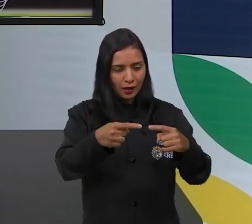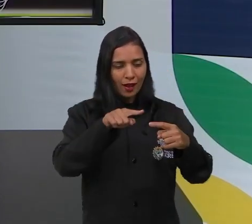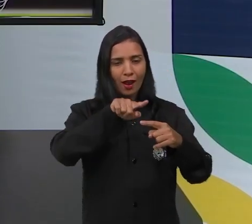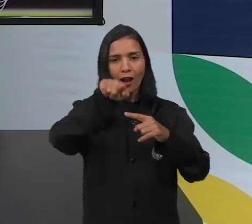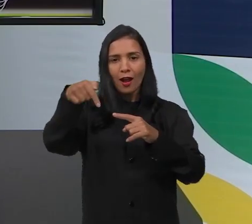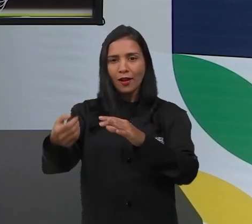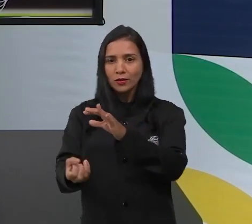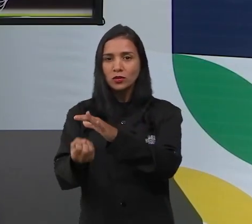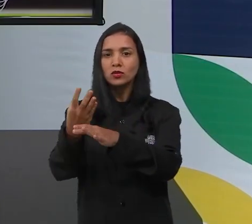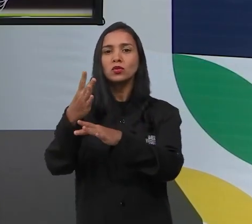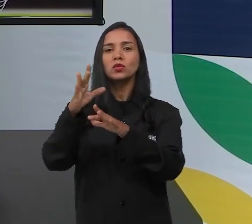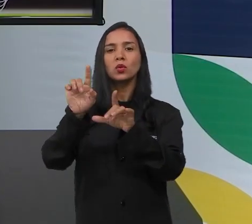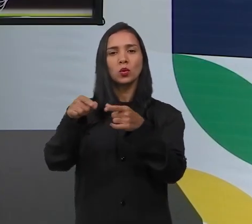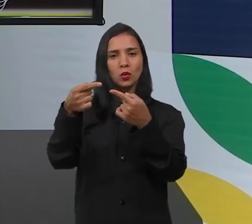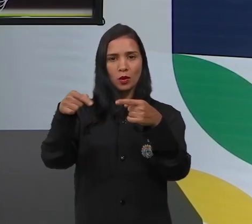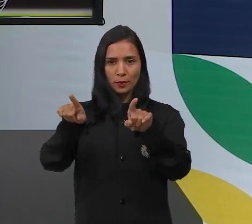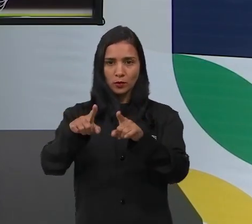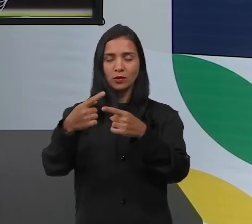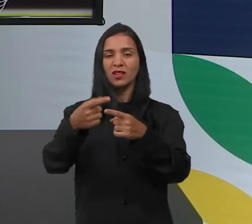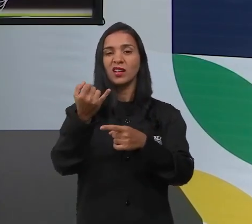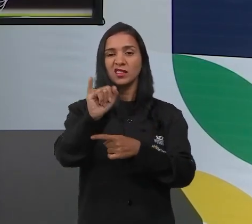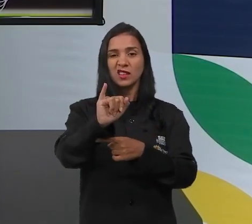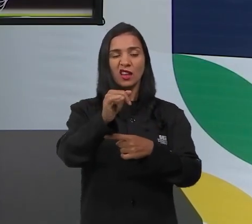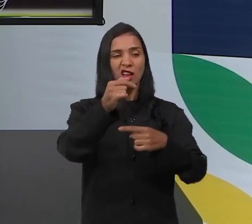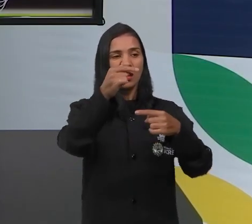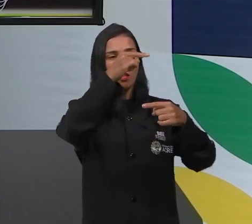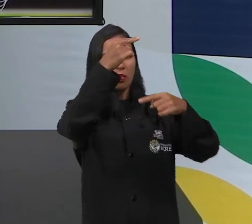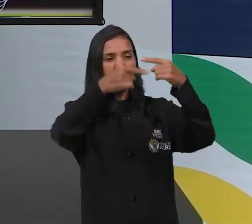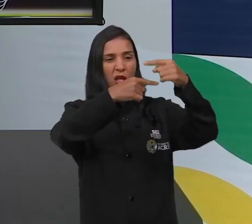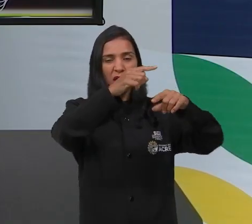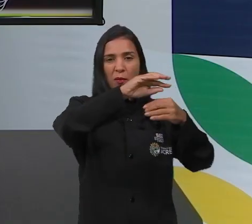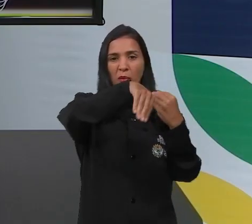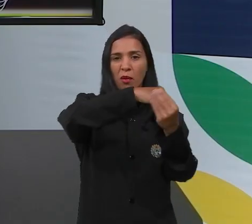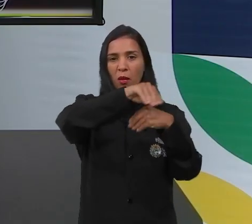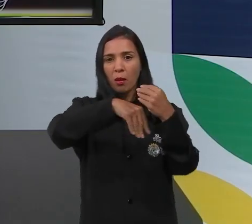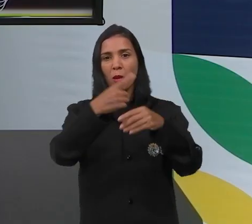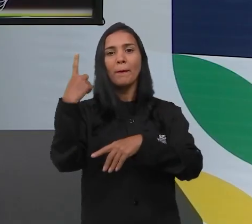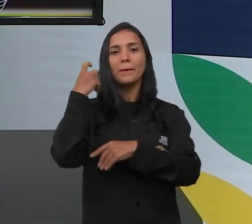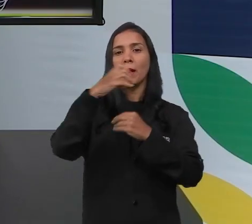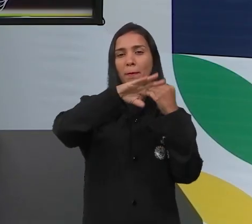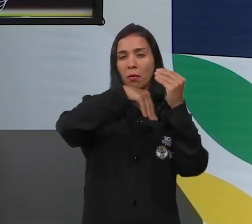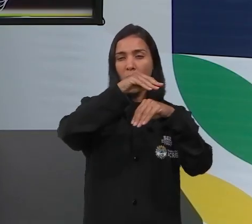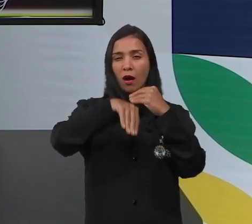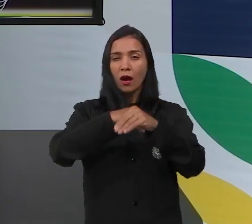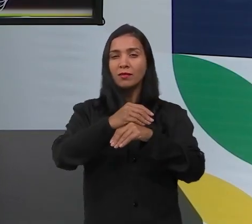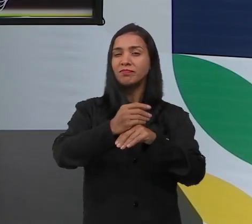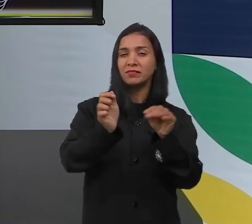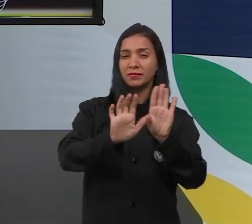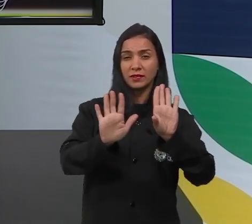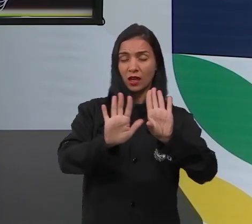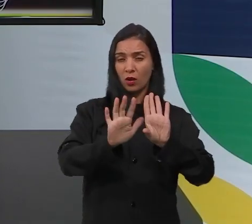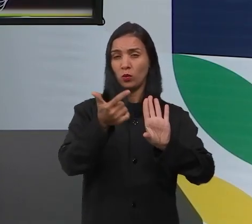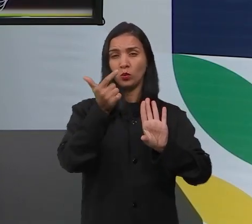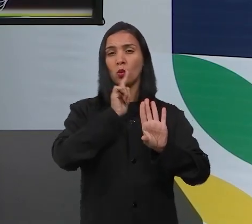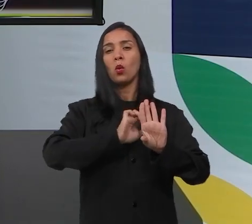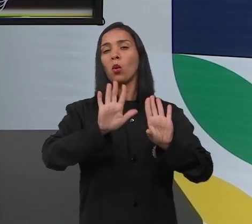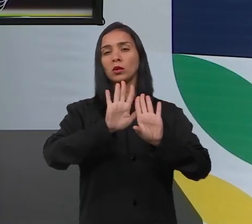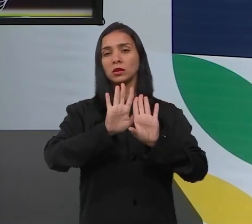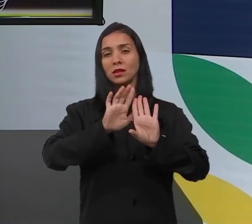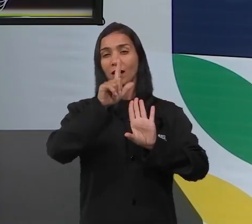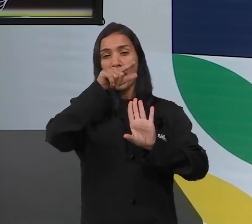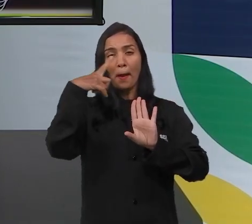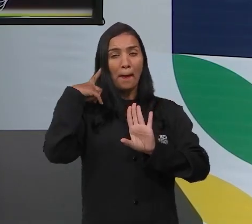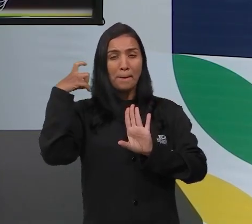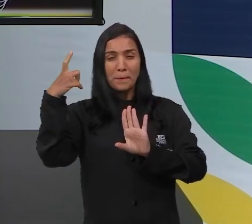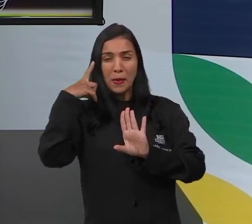tons misturados, sem pausa, né, que o silêncio também faz parte da composição. Então, essa harmonia ela é necessária, é o elemento